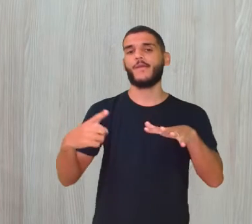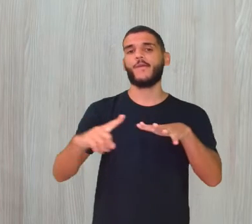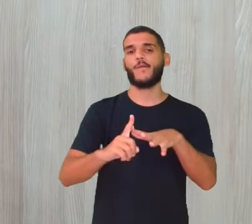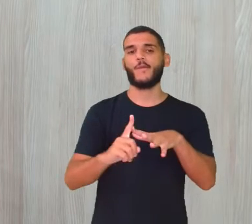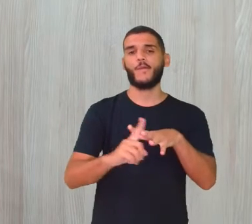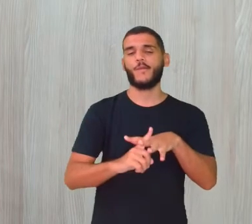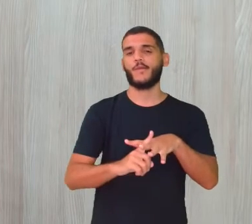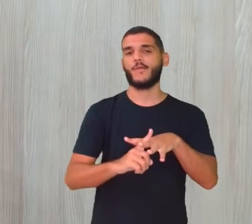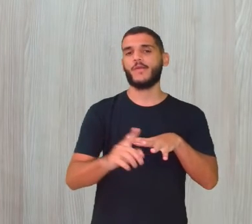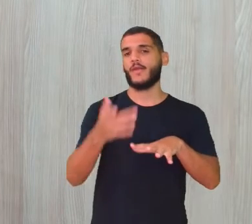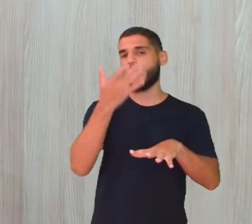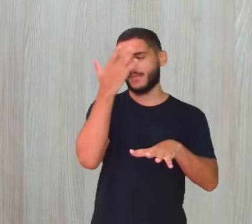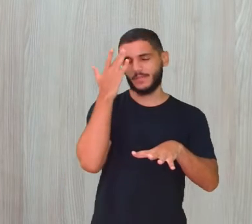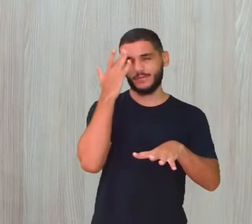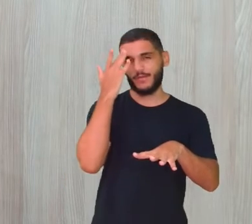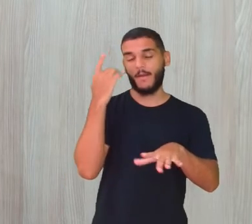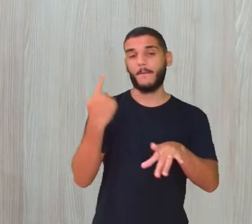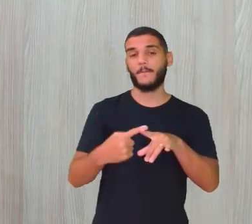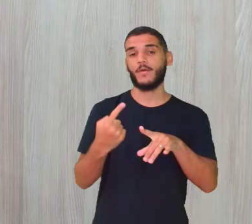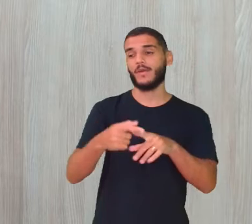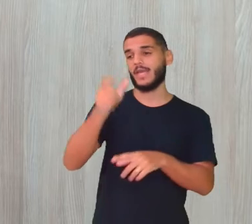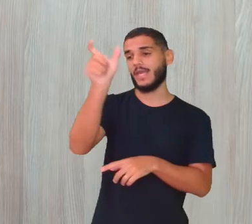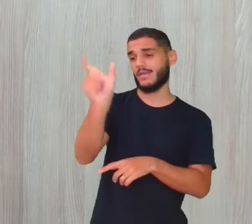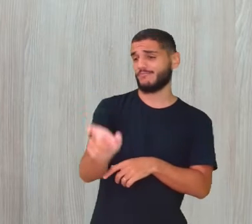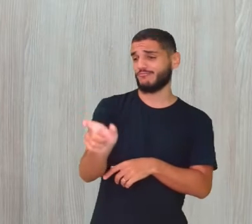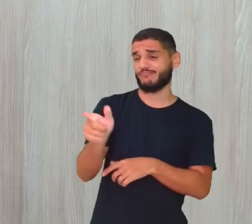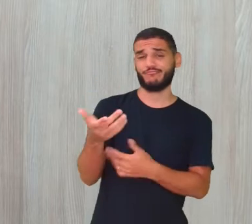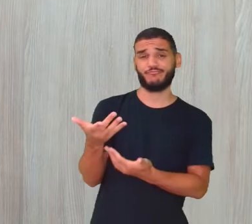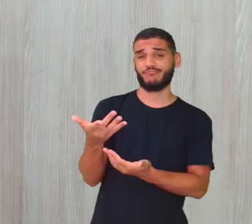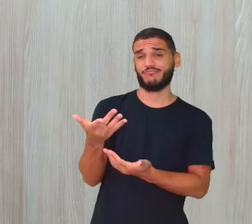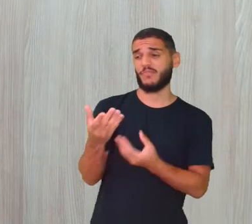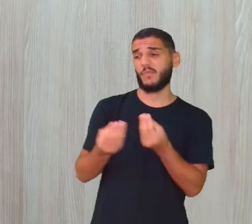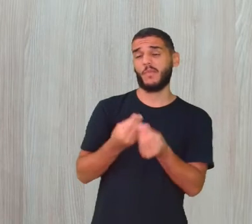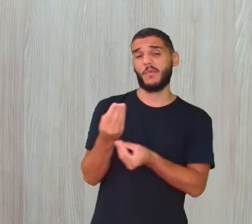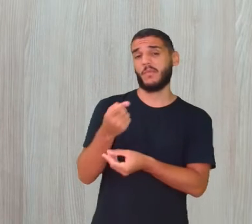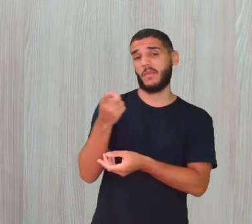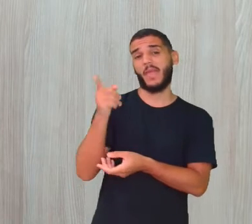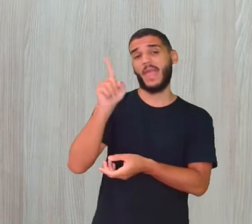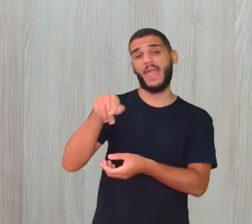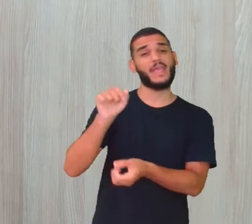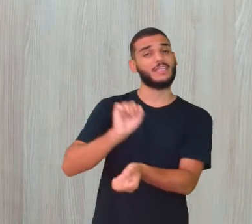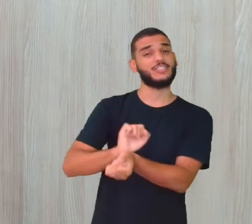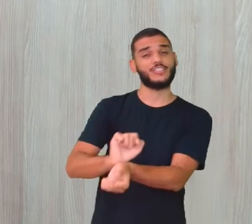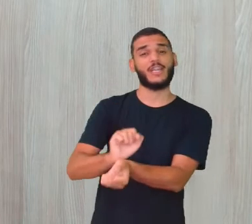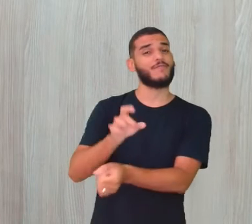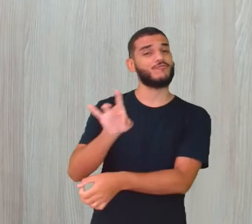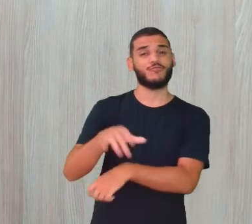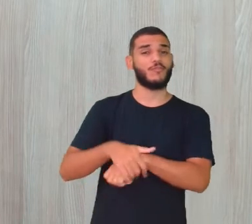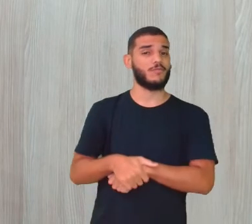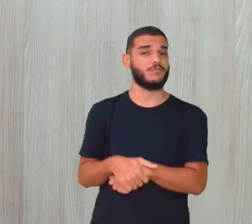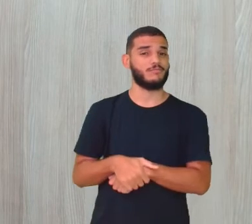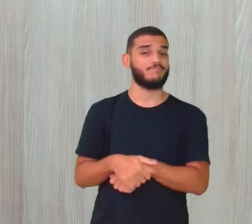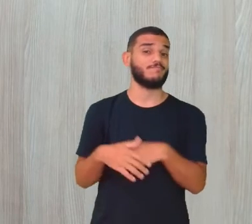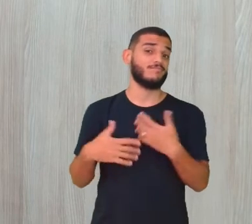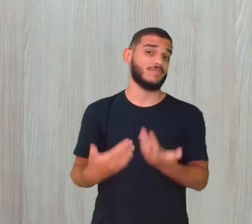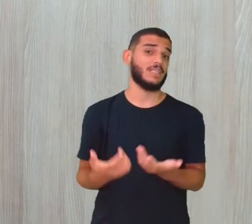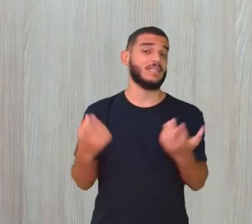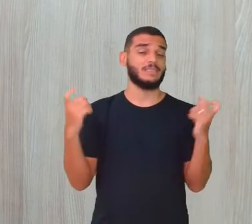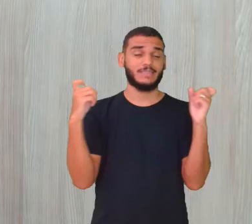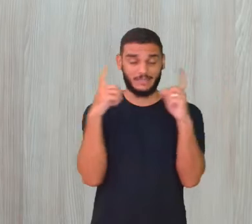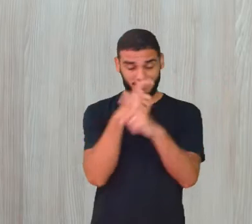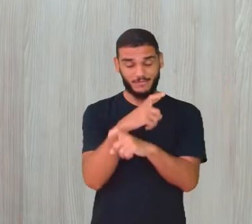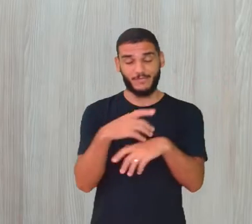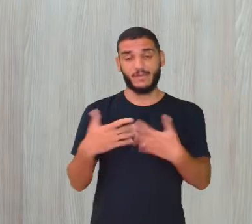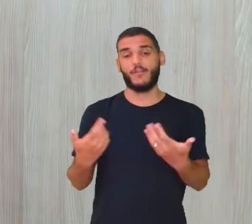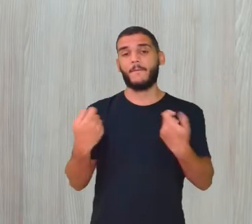povos, né? Eles já não eram reconhecidos como seres humanos. Vejam só a questão como é tão forte,